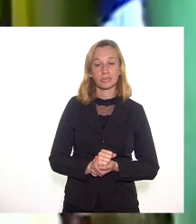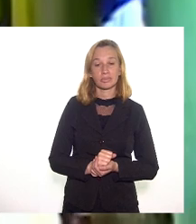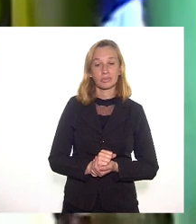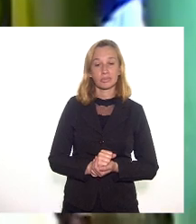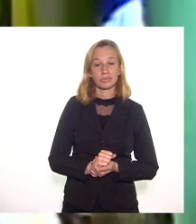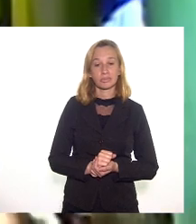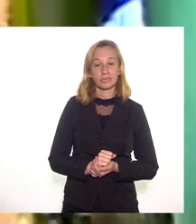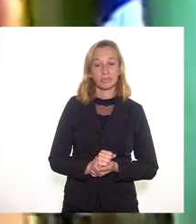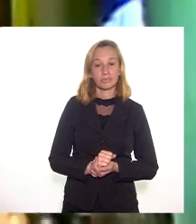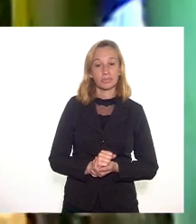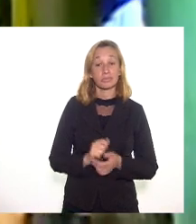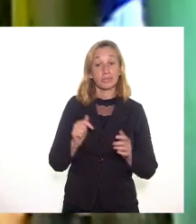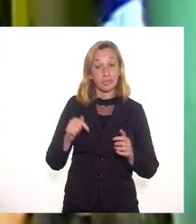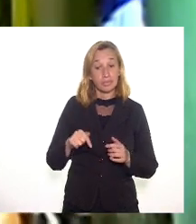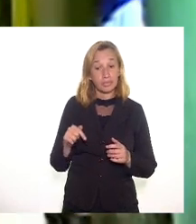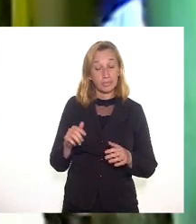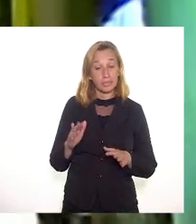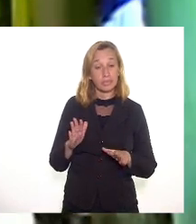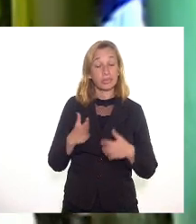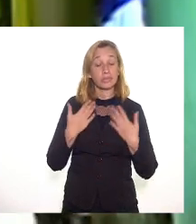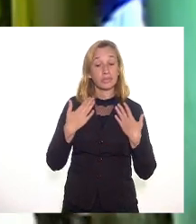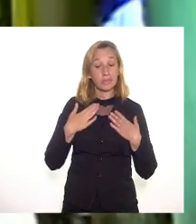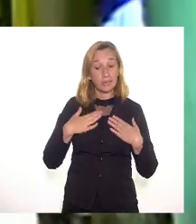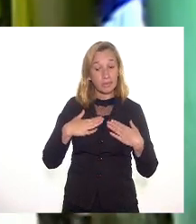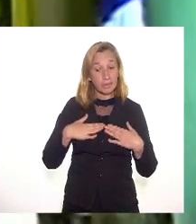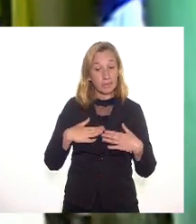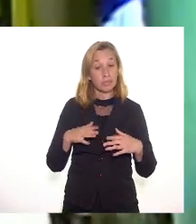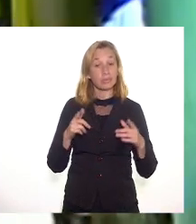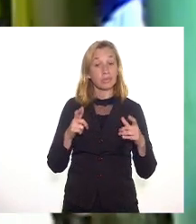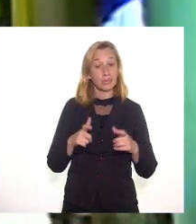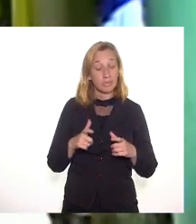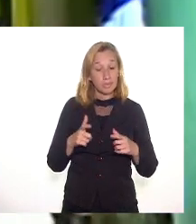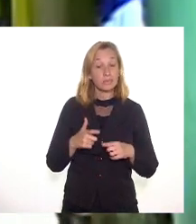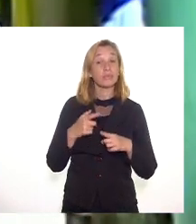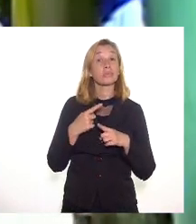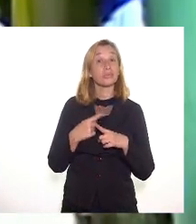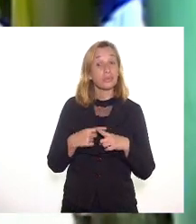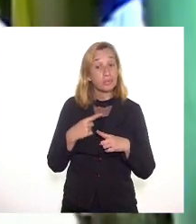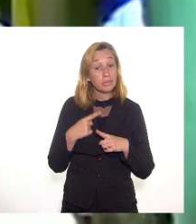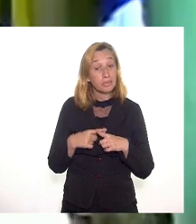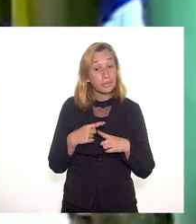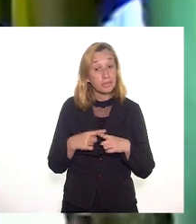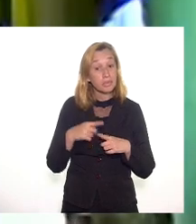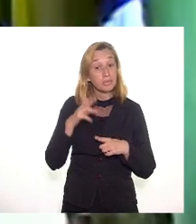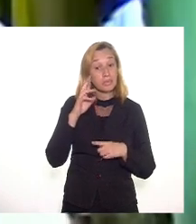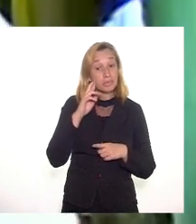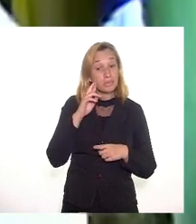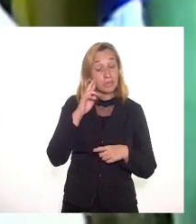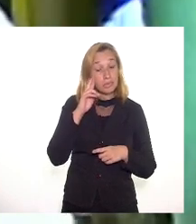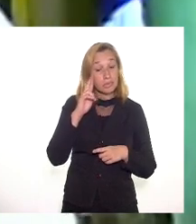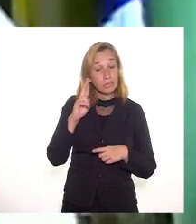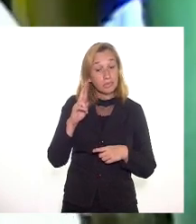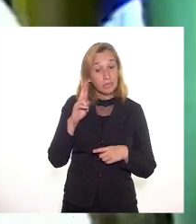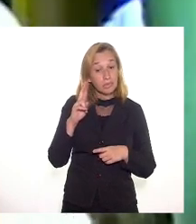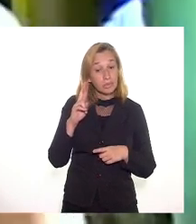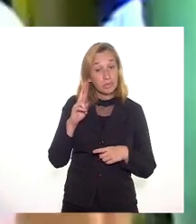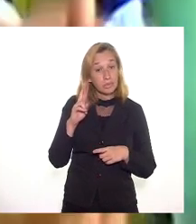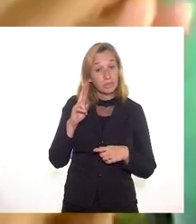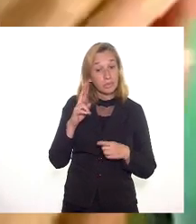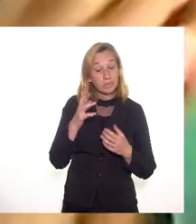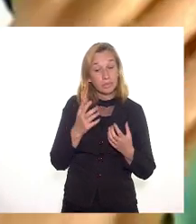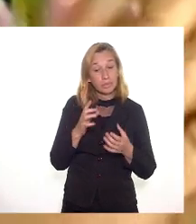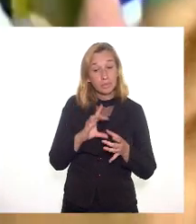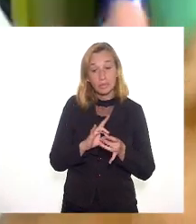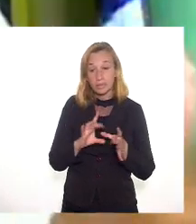a coisa é mais tranquila, até porque o dono da firma não deixa criar